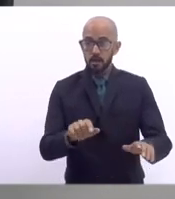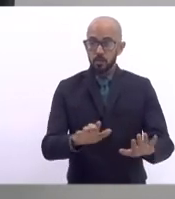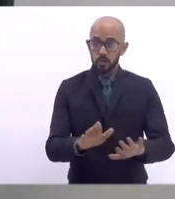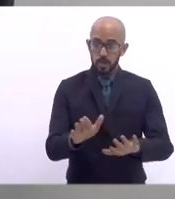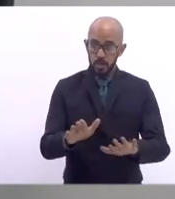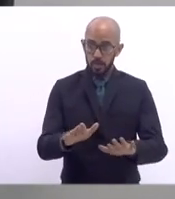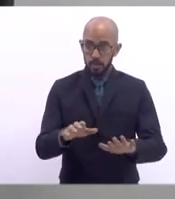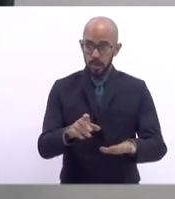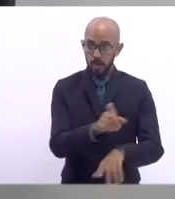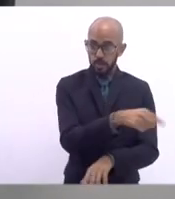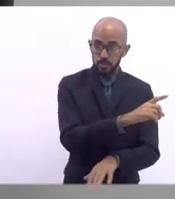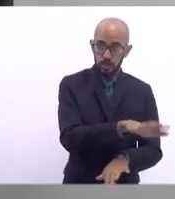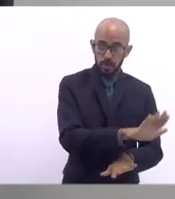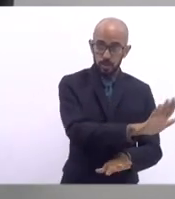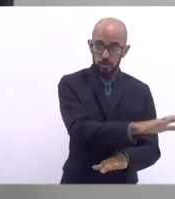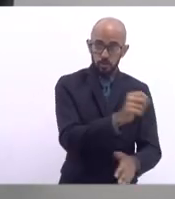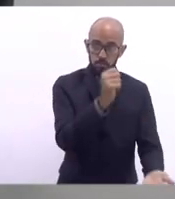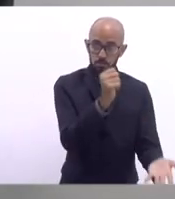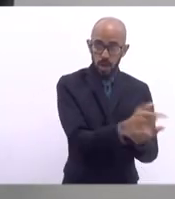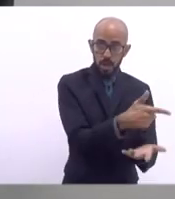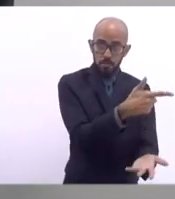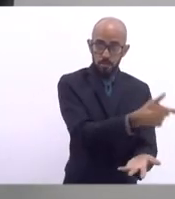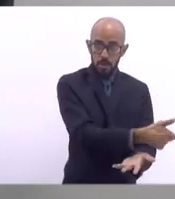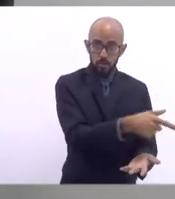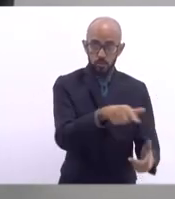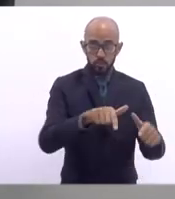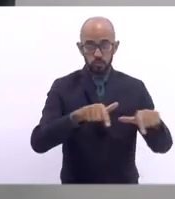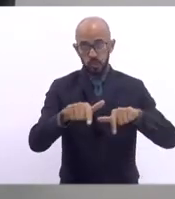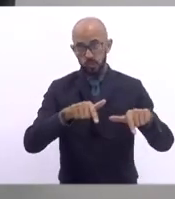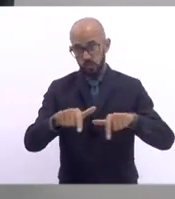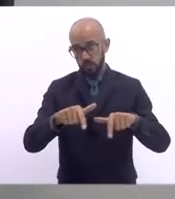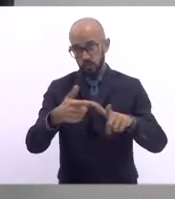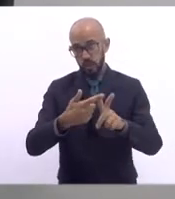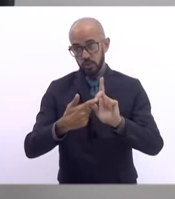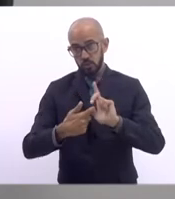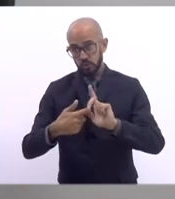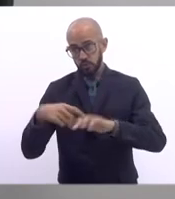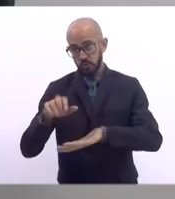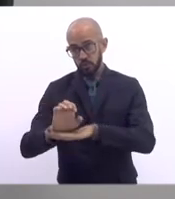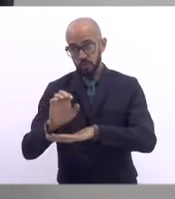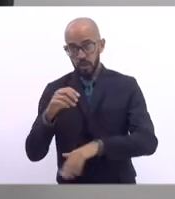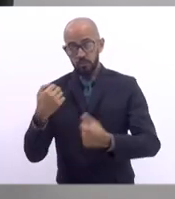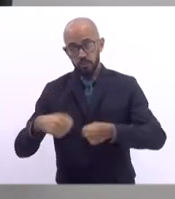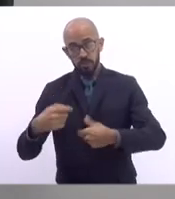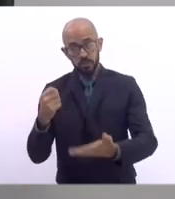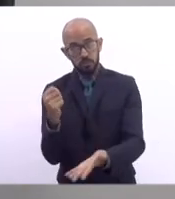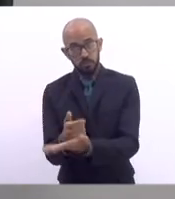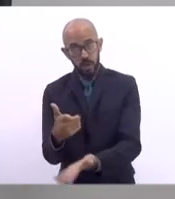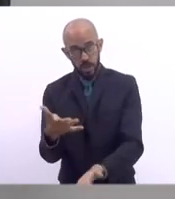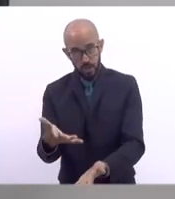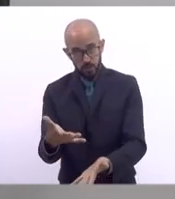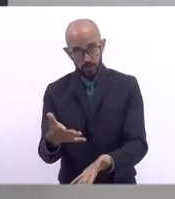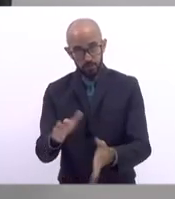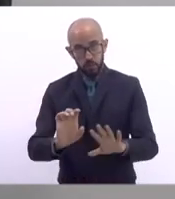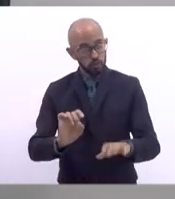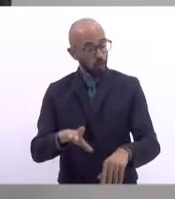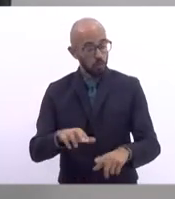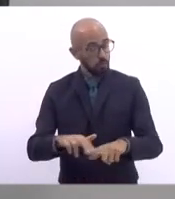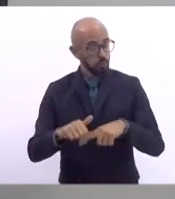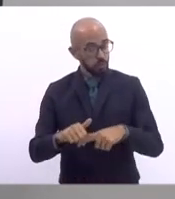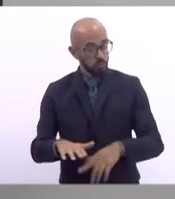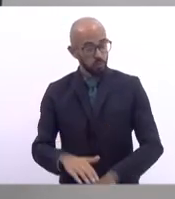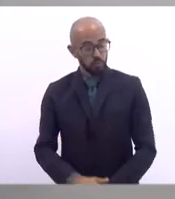o rei Gêmea o pagamento do serviço da dívida que o estado teria que fazer só e somente